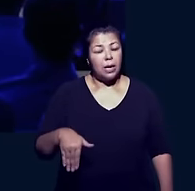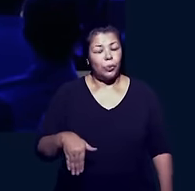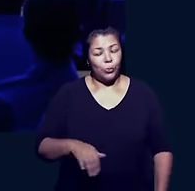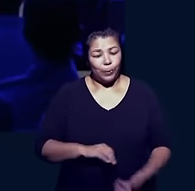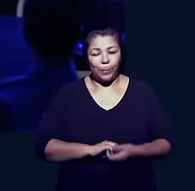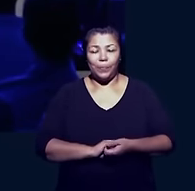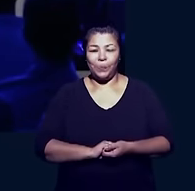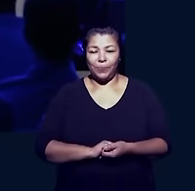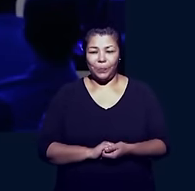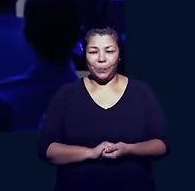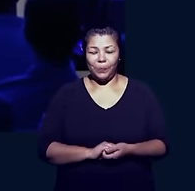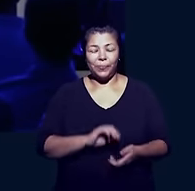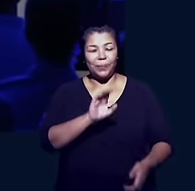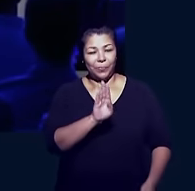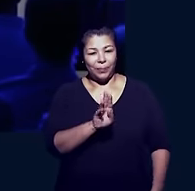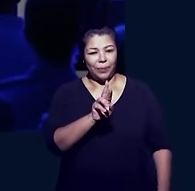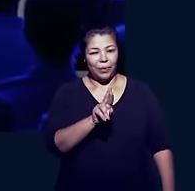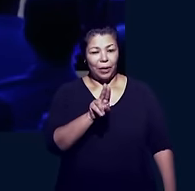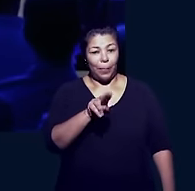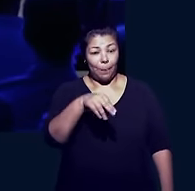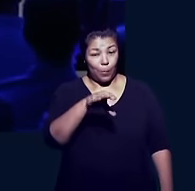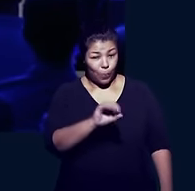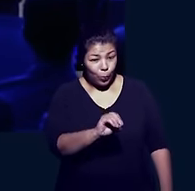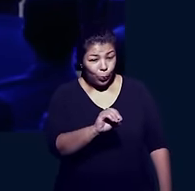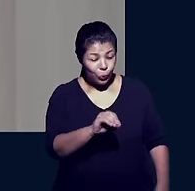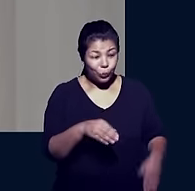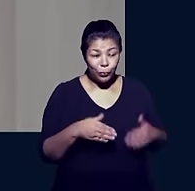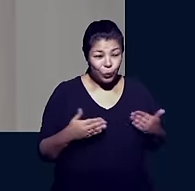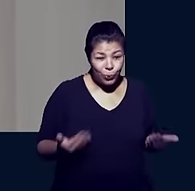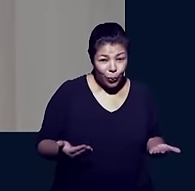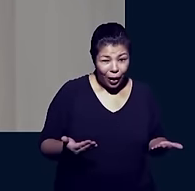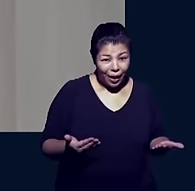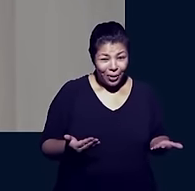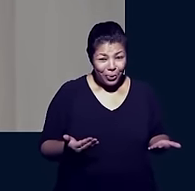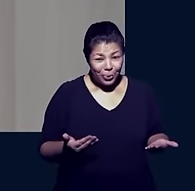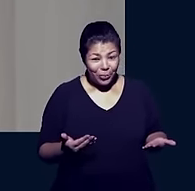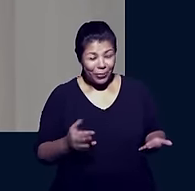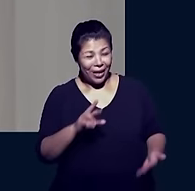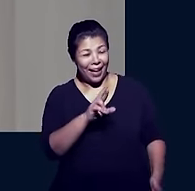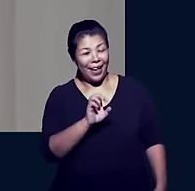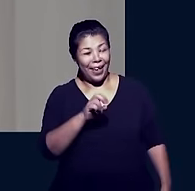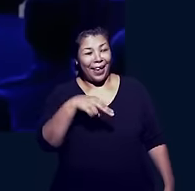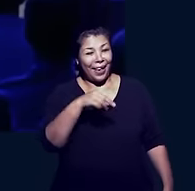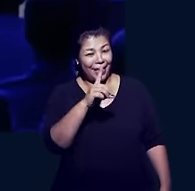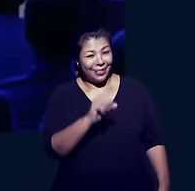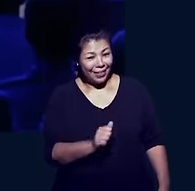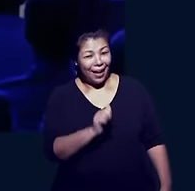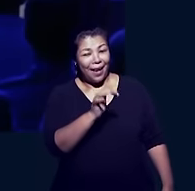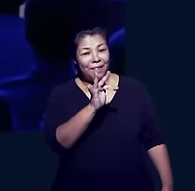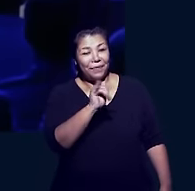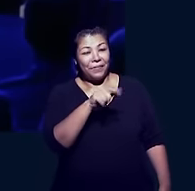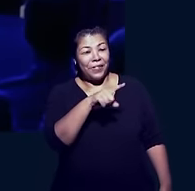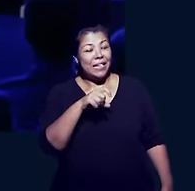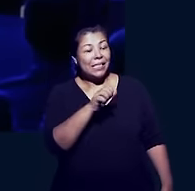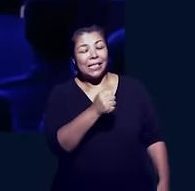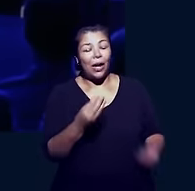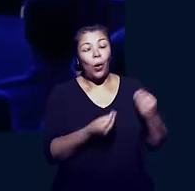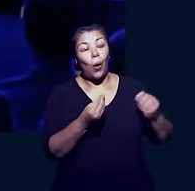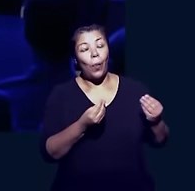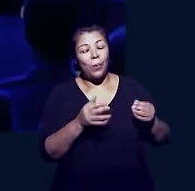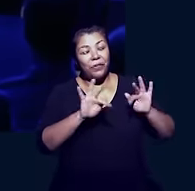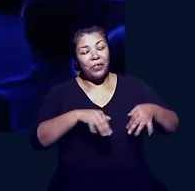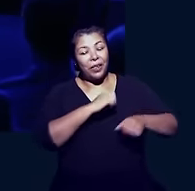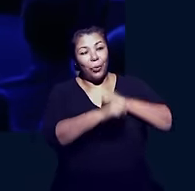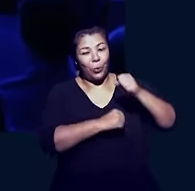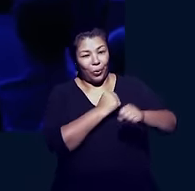eh Bruno renda fixa equities adiciona risco como que você tá aí pro final do ano fai eu eu acho que a mensagem aqui